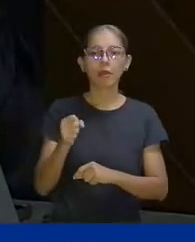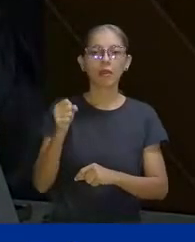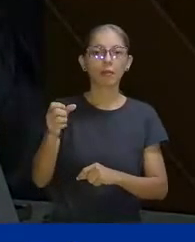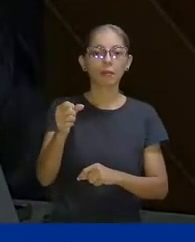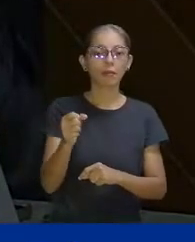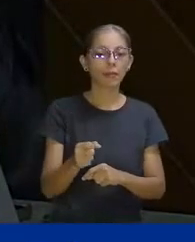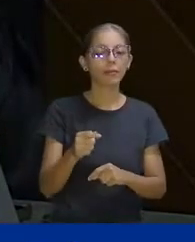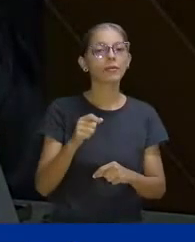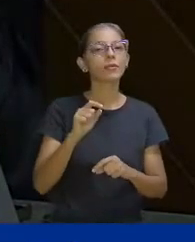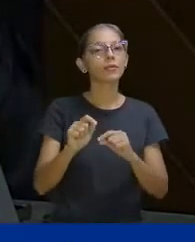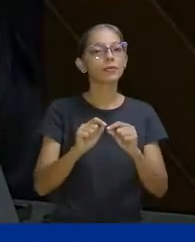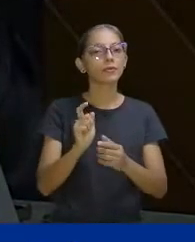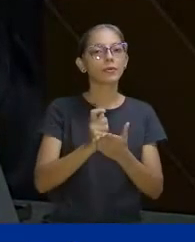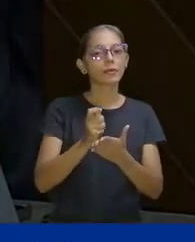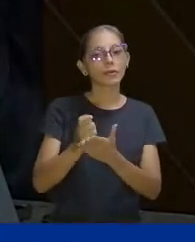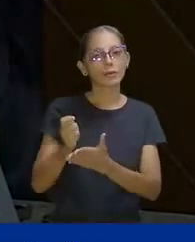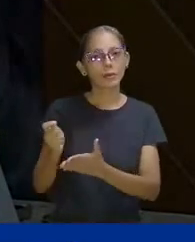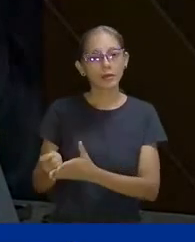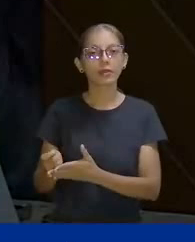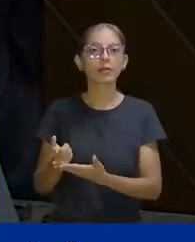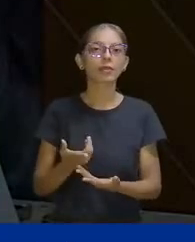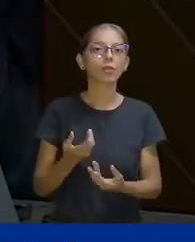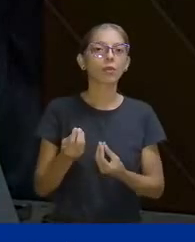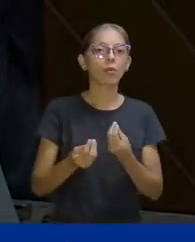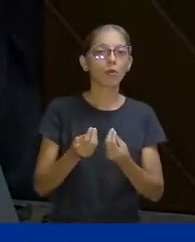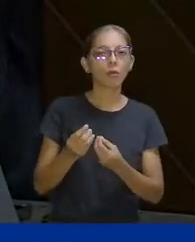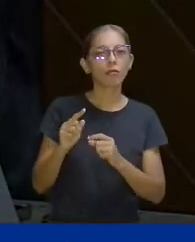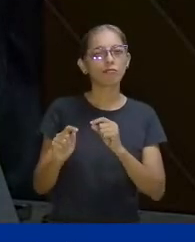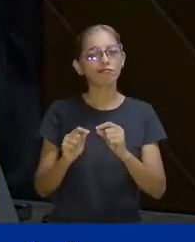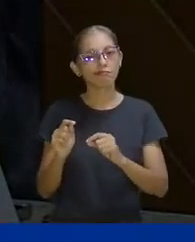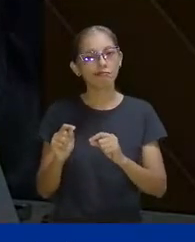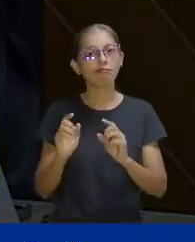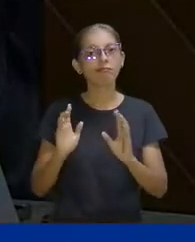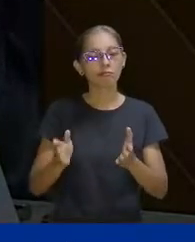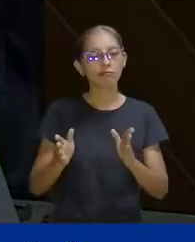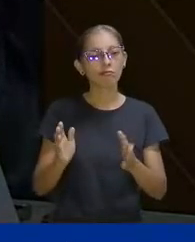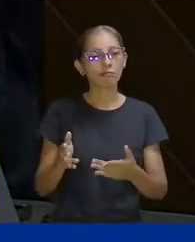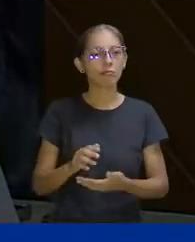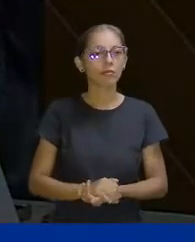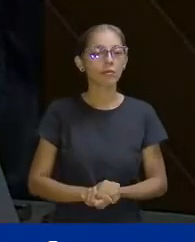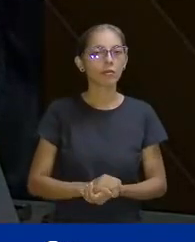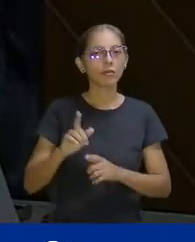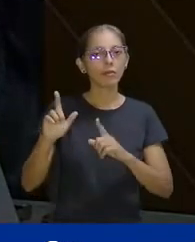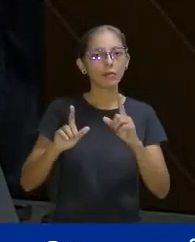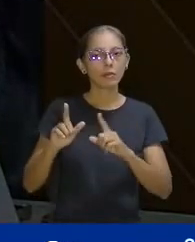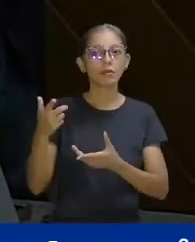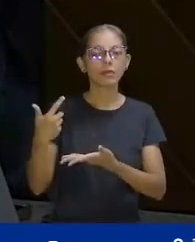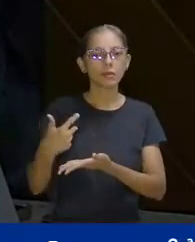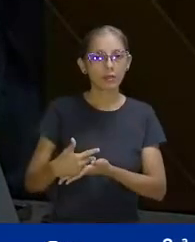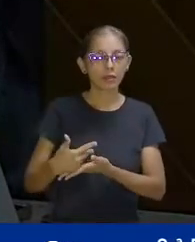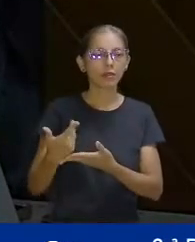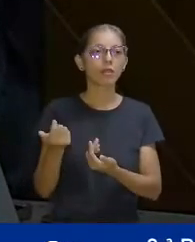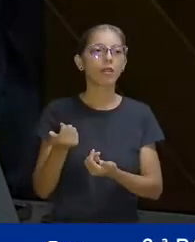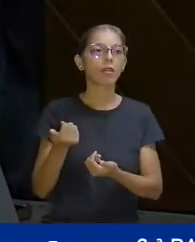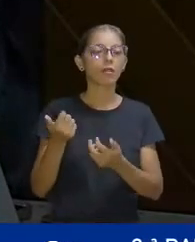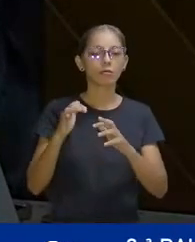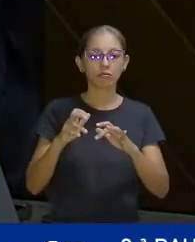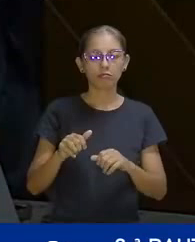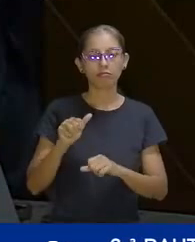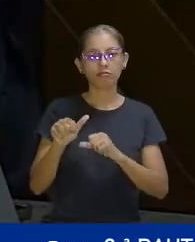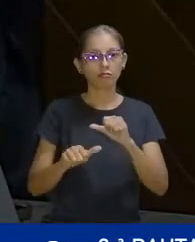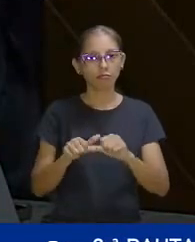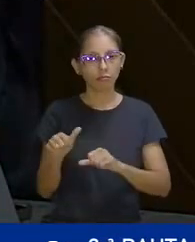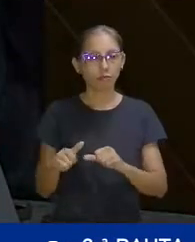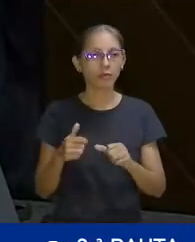contratado. Começa com serviços advocatícios, serviços de social e mídia, serviços de redator, serviço de edição de vídeo